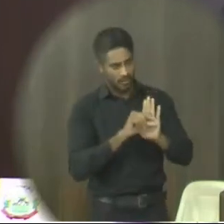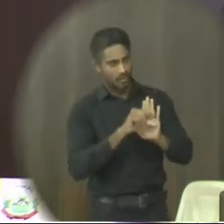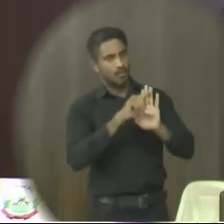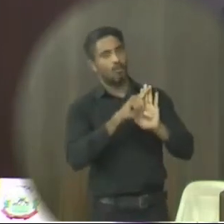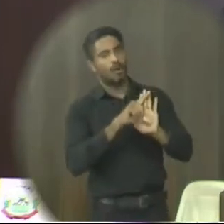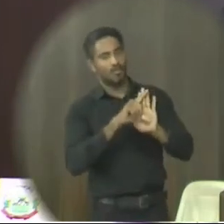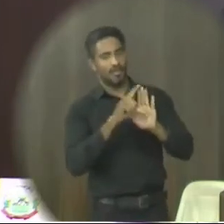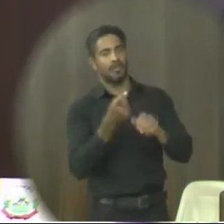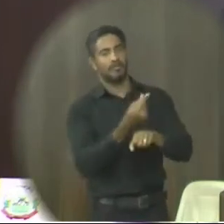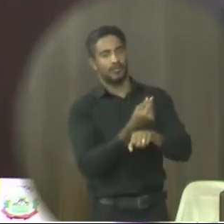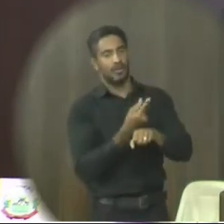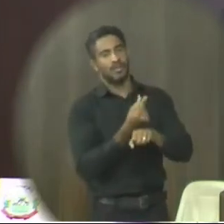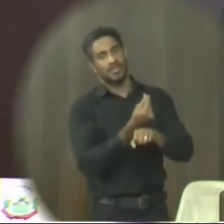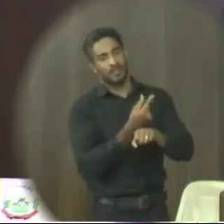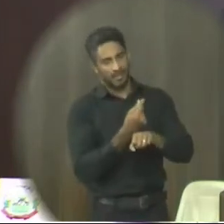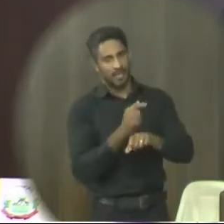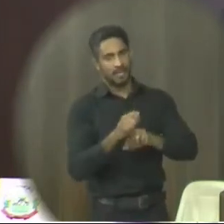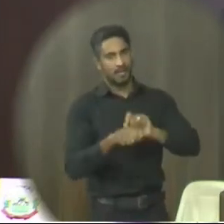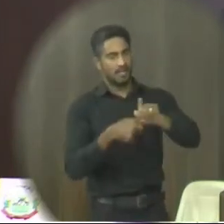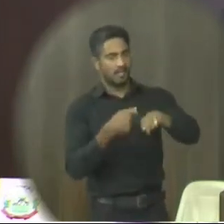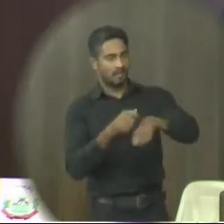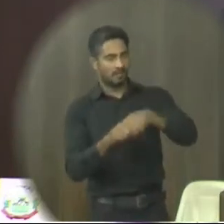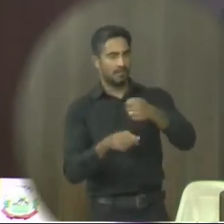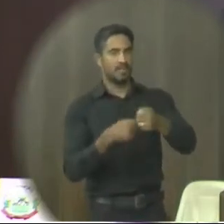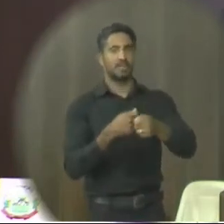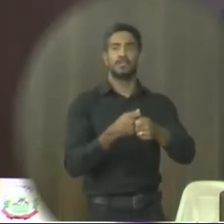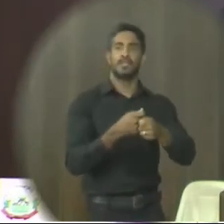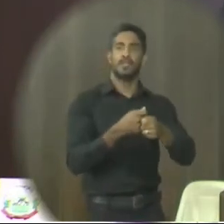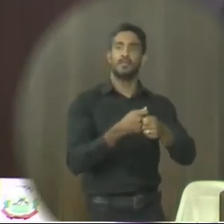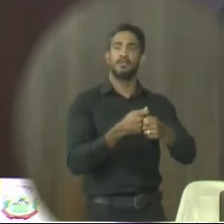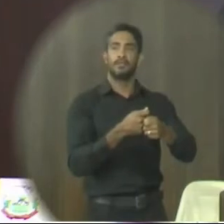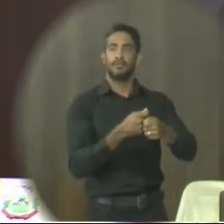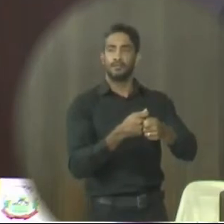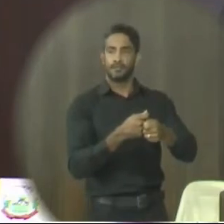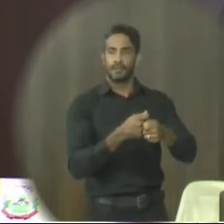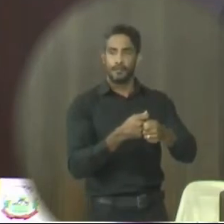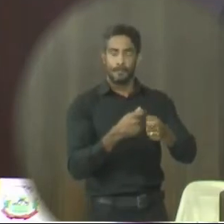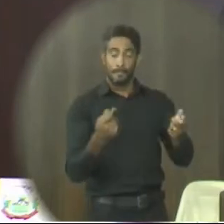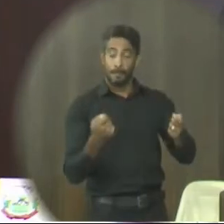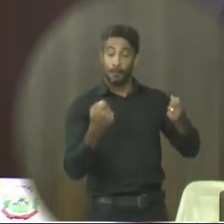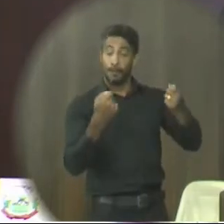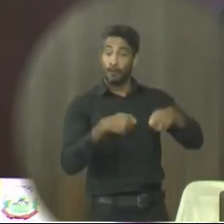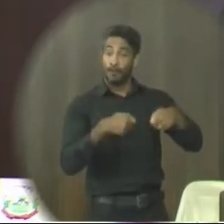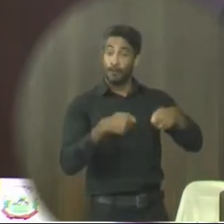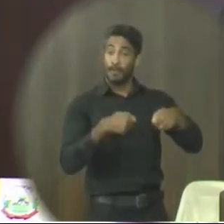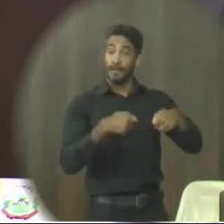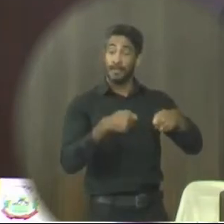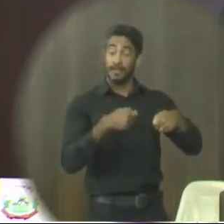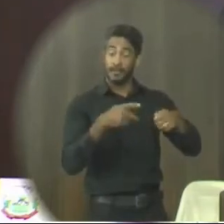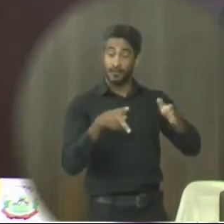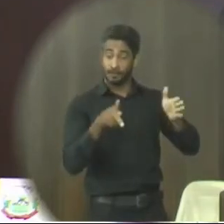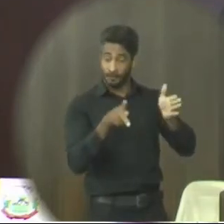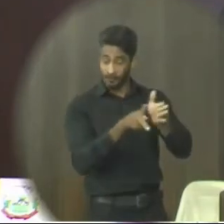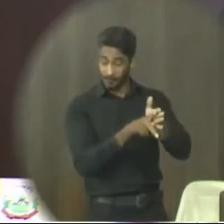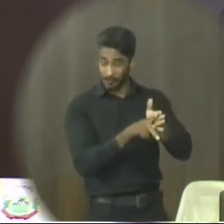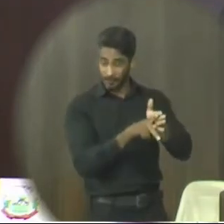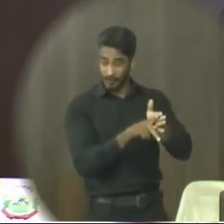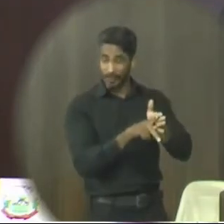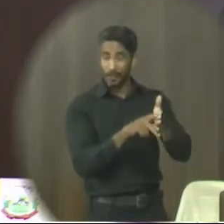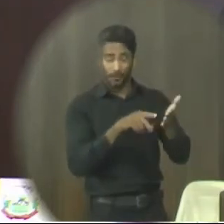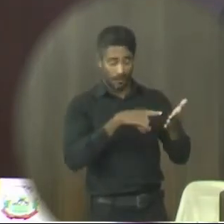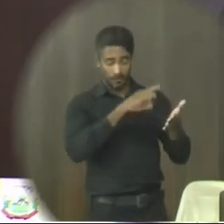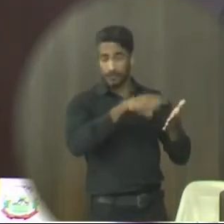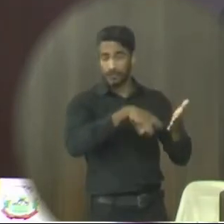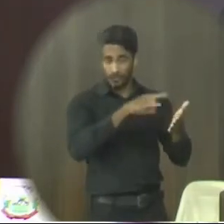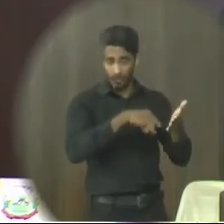adequadas orçamentárias financeiras com a lei orçamentária anual, compatibilidade com o plano plurianual e com